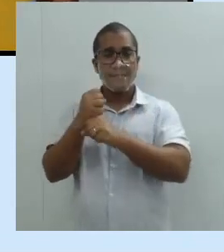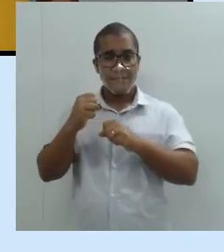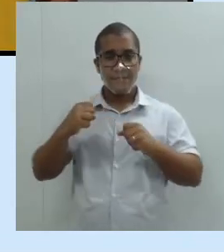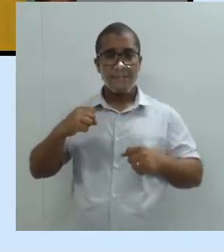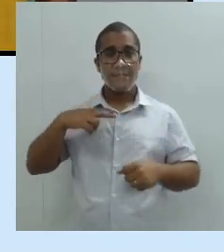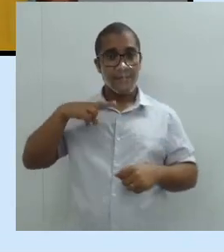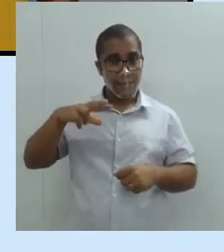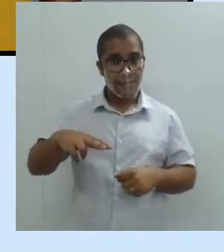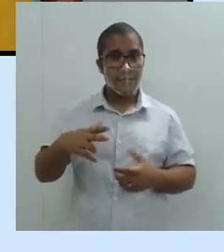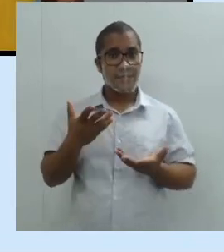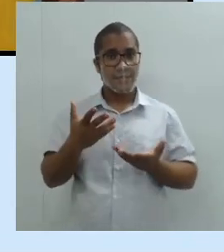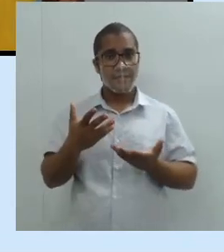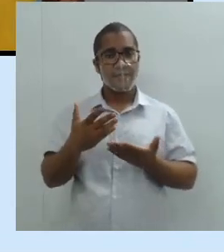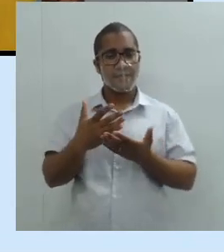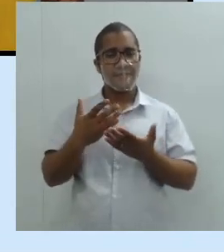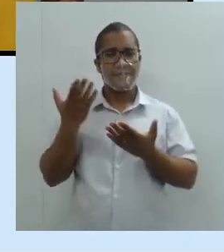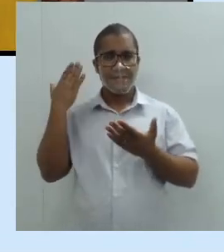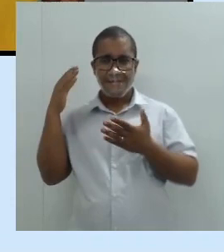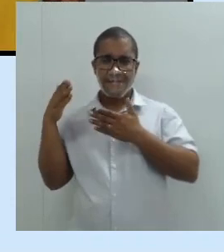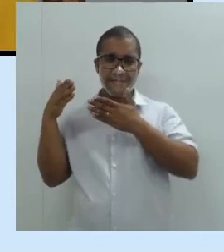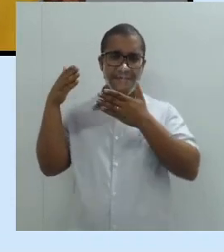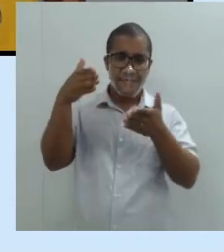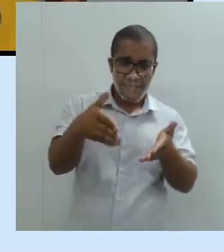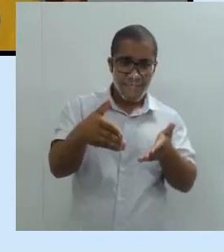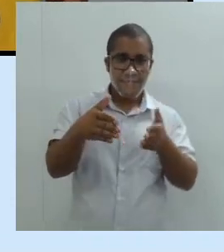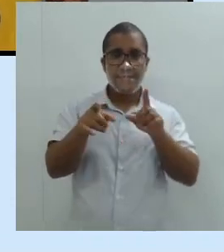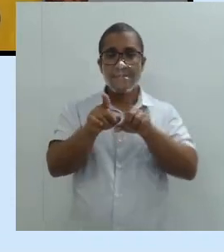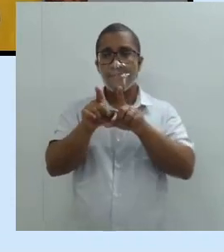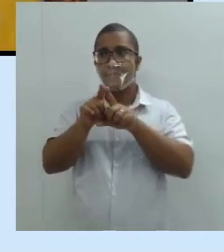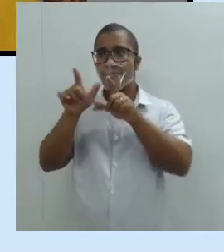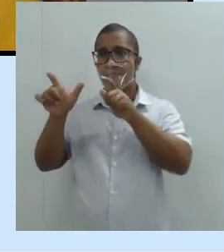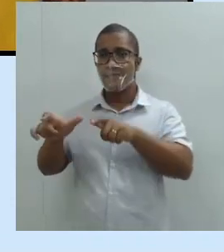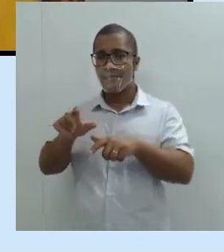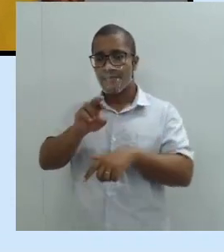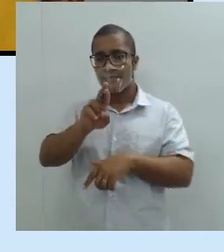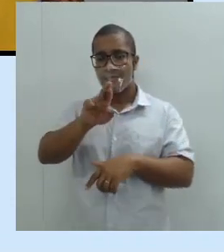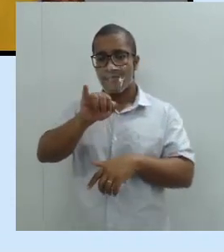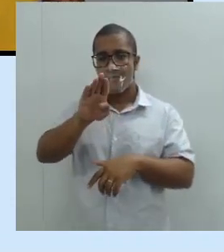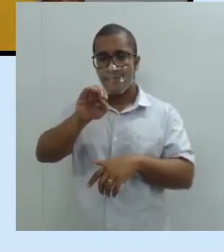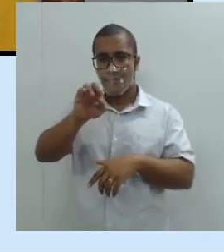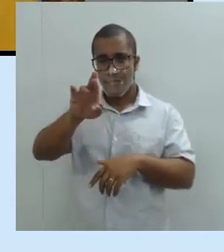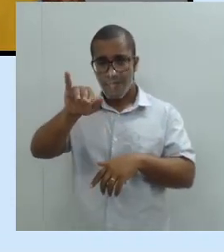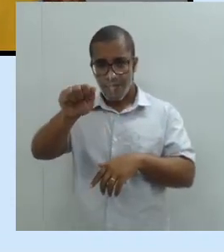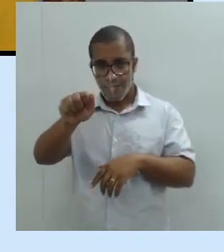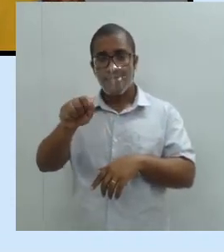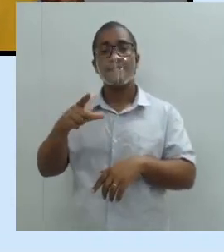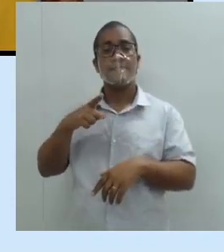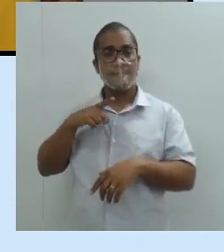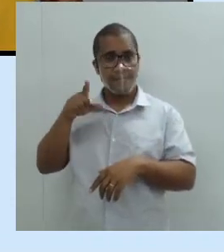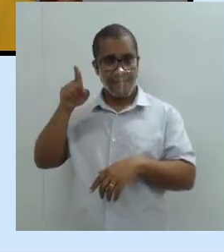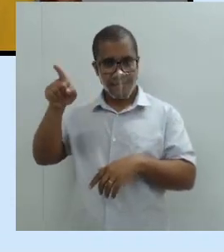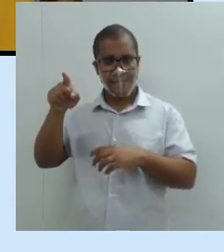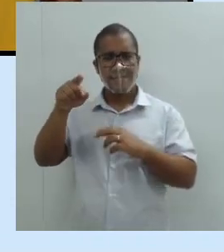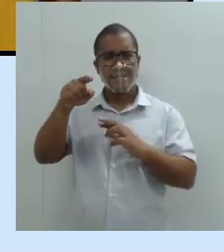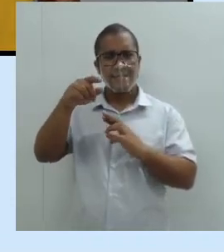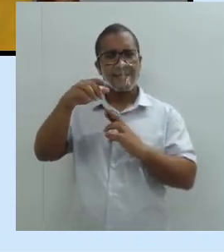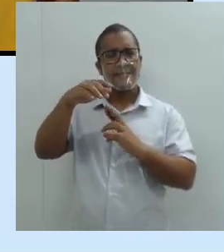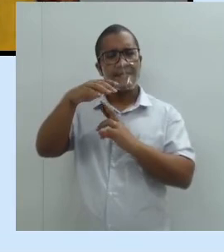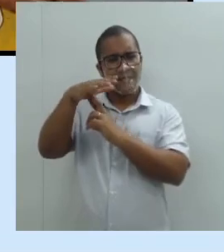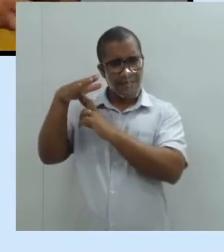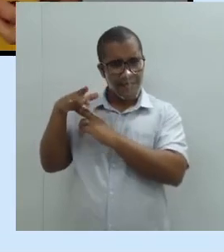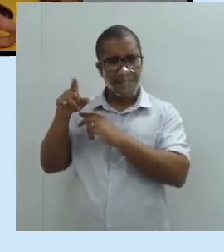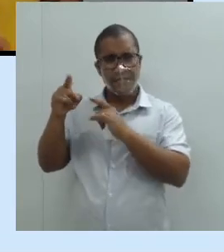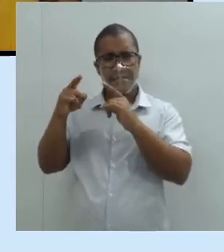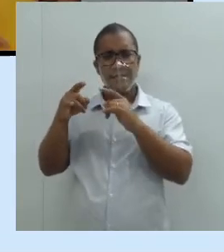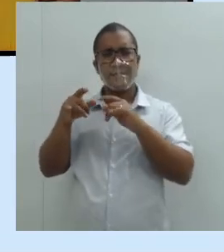época colonial. Se a gente for lá para Ribeira, quem é de Olinda sabe, tem ali o Mercado da Ribeira, que também não